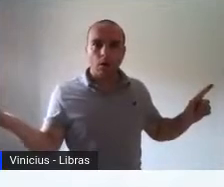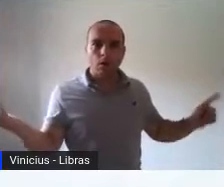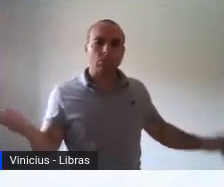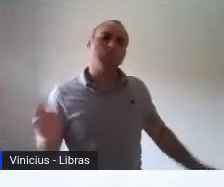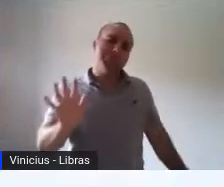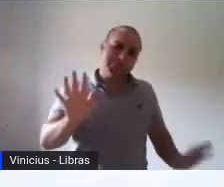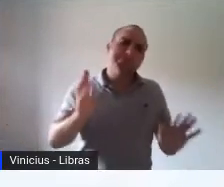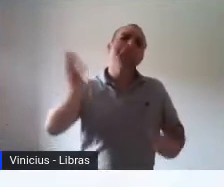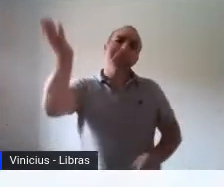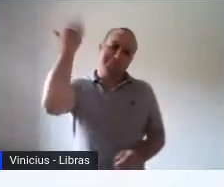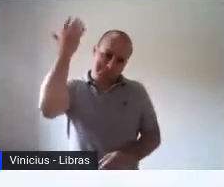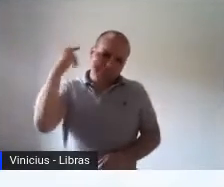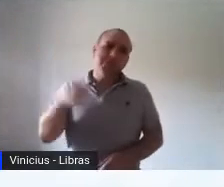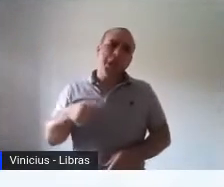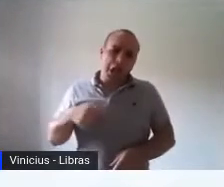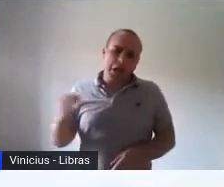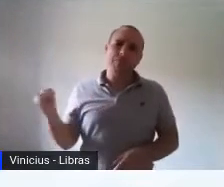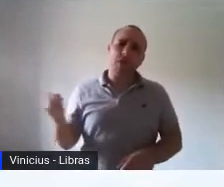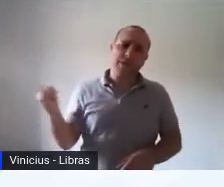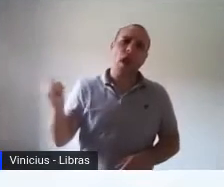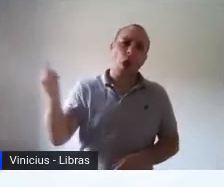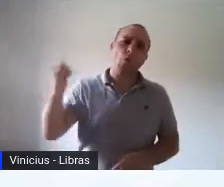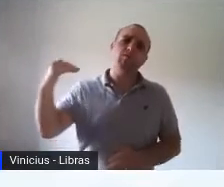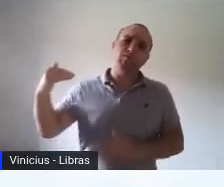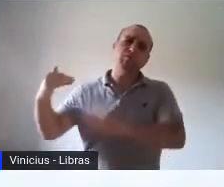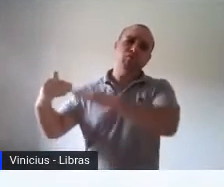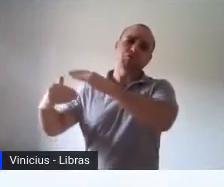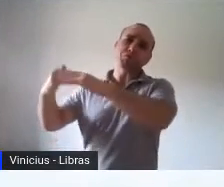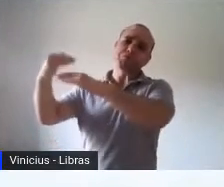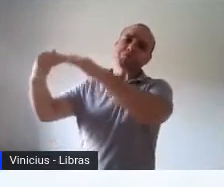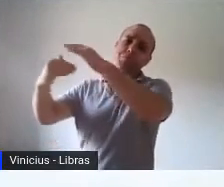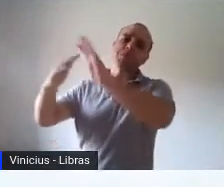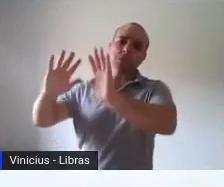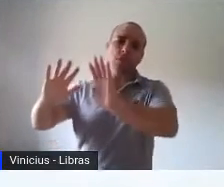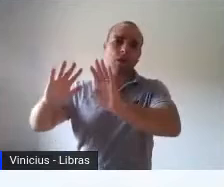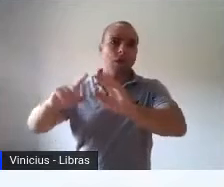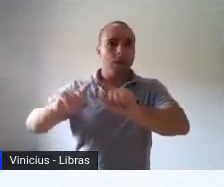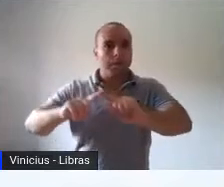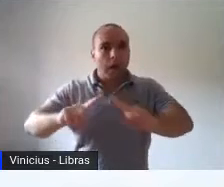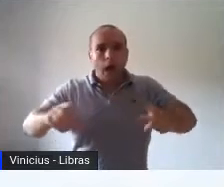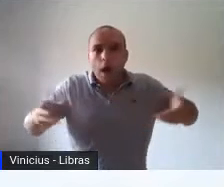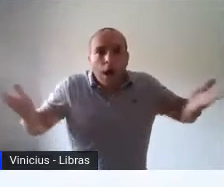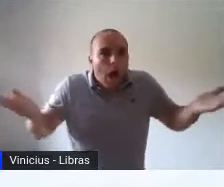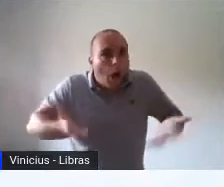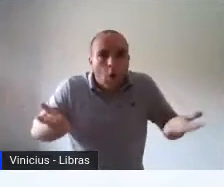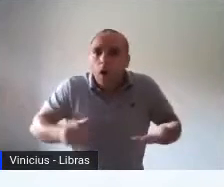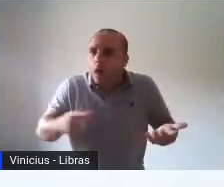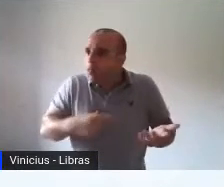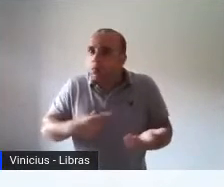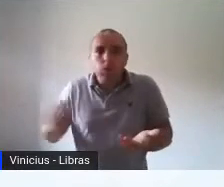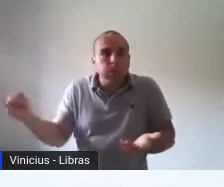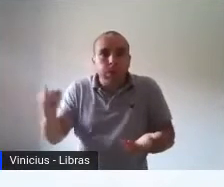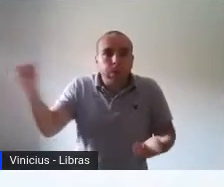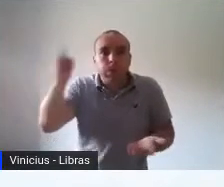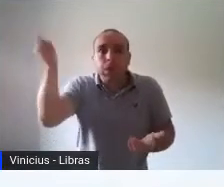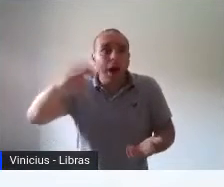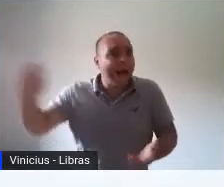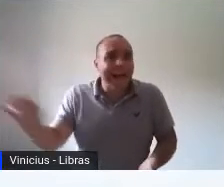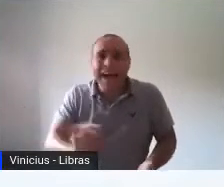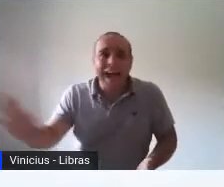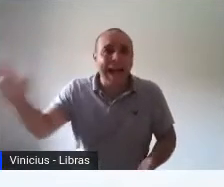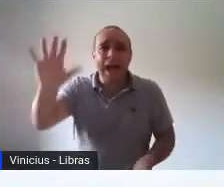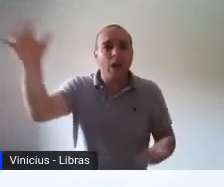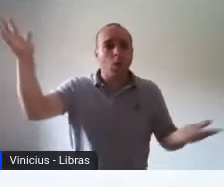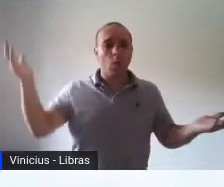mais tranquilo. Fora tudo que está acontecendo, a gente ainda vai ter que enfrentar agora uma hiperinflação? Como é que é isso? Essa discussão